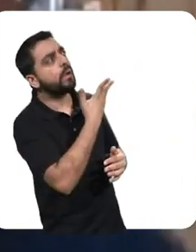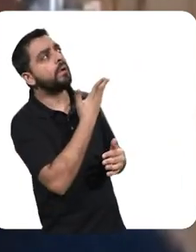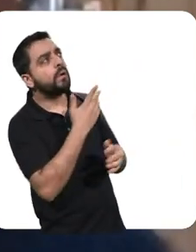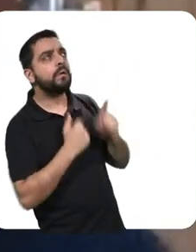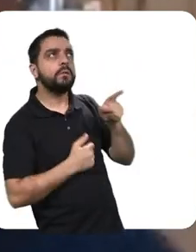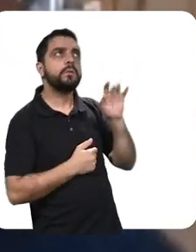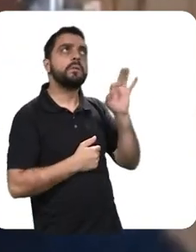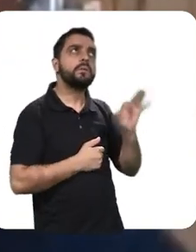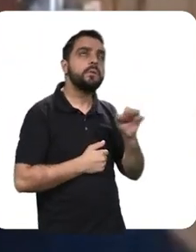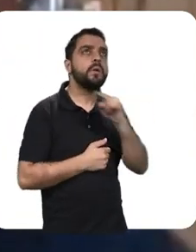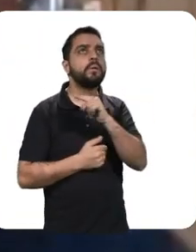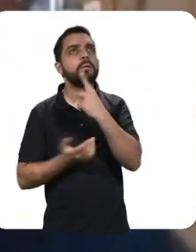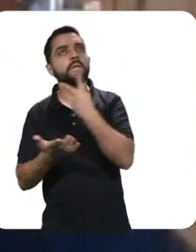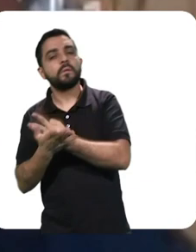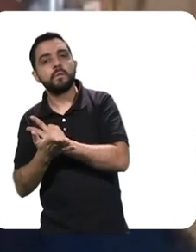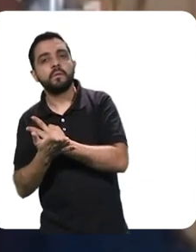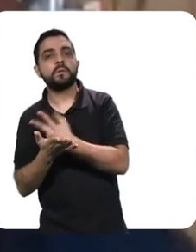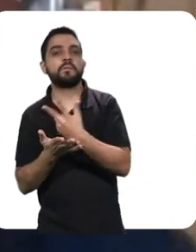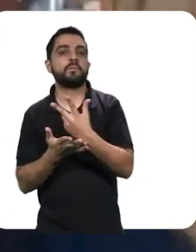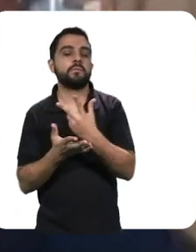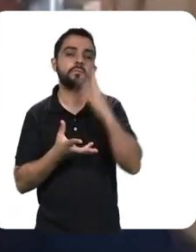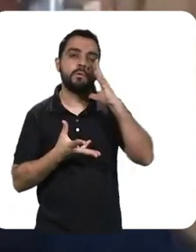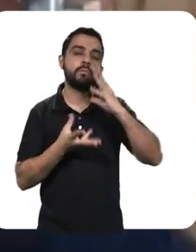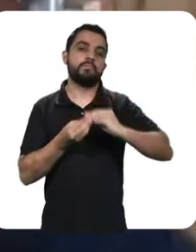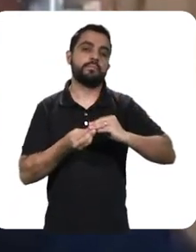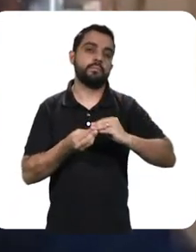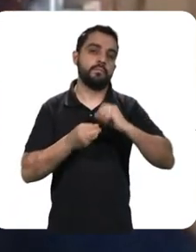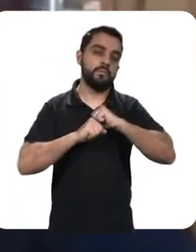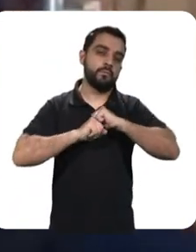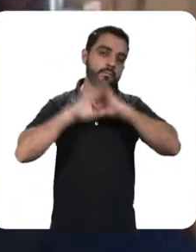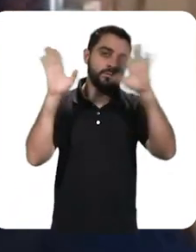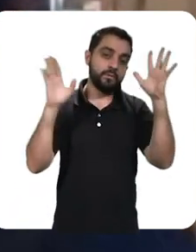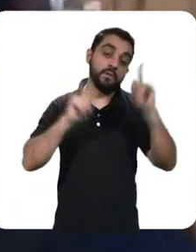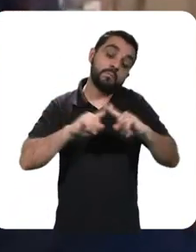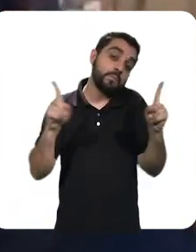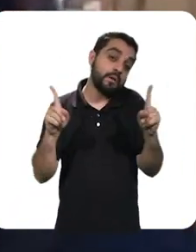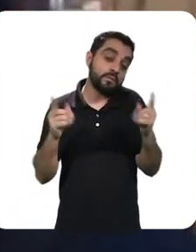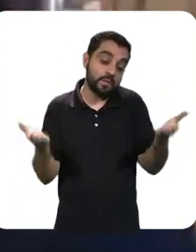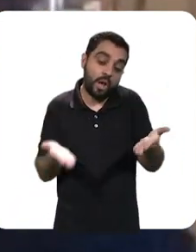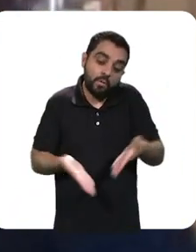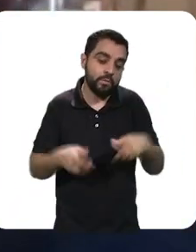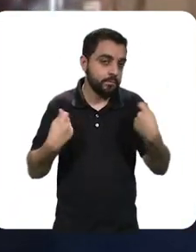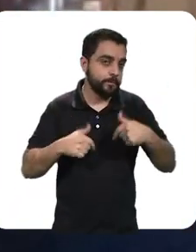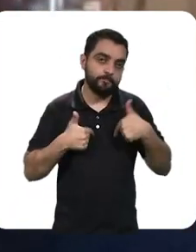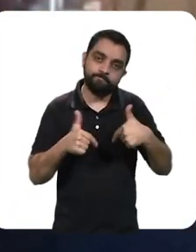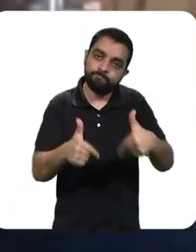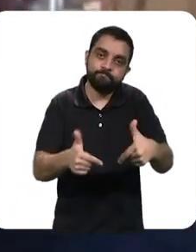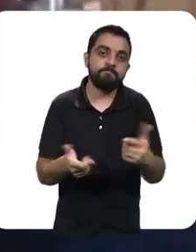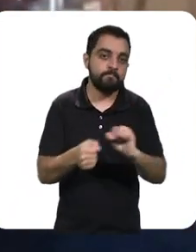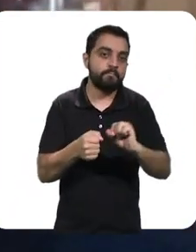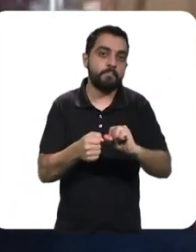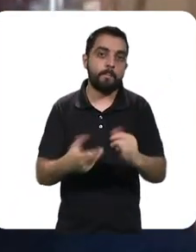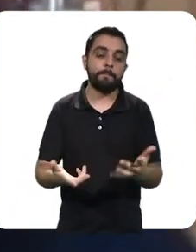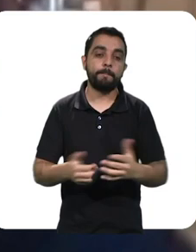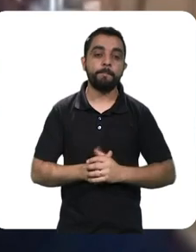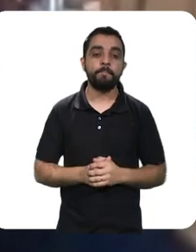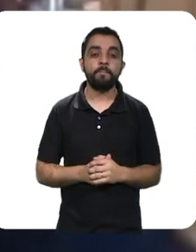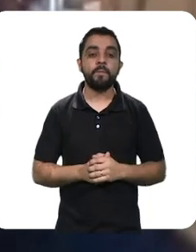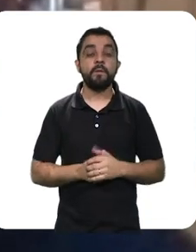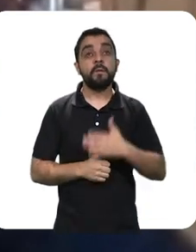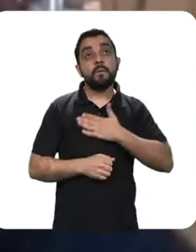gente olhe para trás e entenda que tudo que a gente fez foi certo ou que tudo que a gente fez foi errado. O importante é fazer alguma coisa,